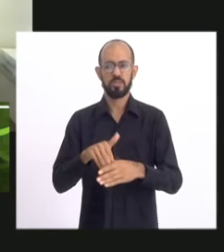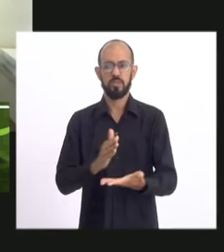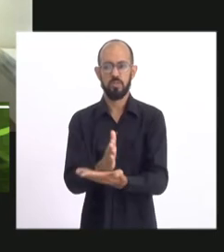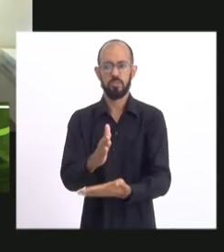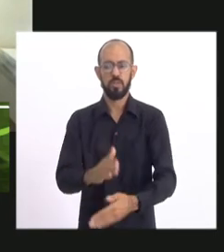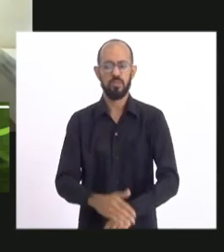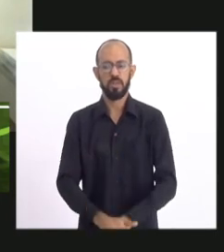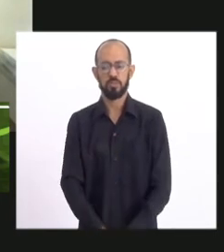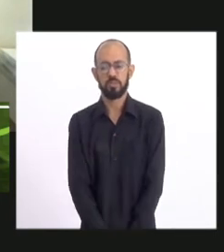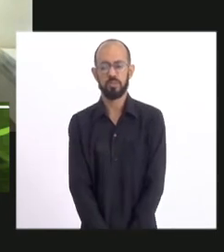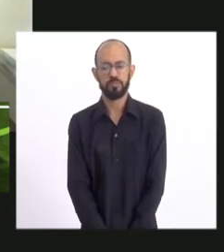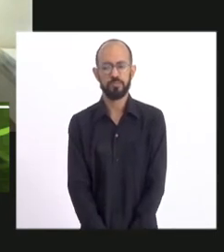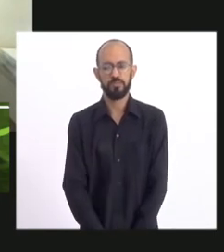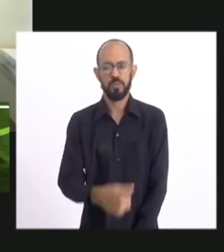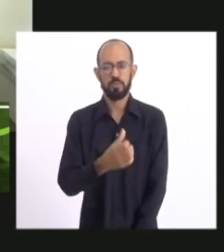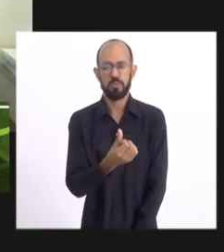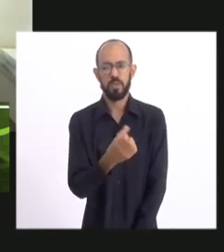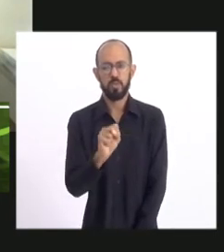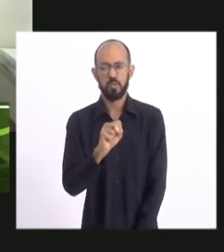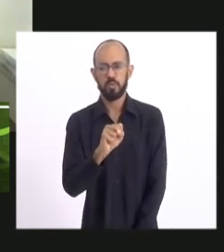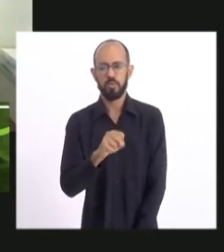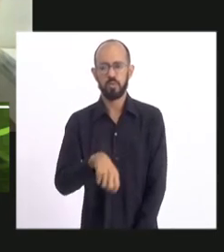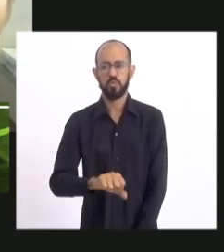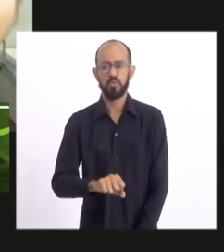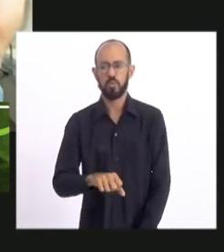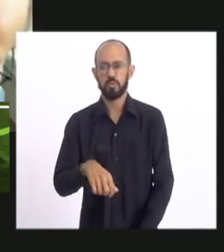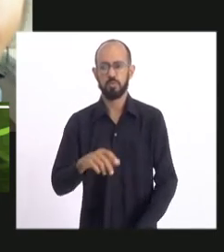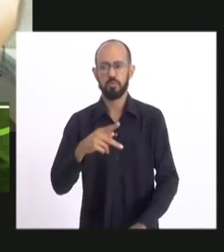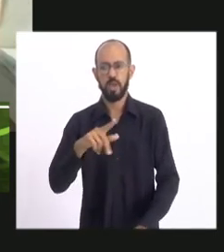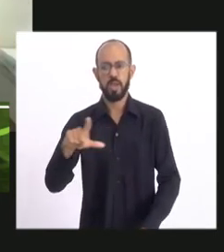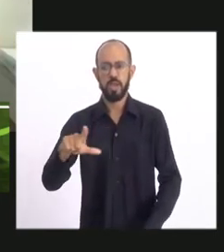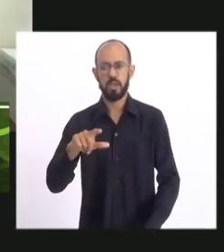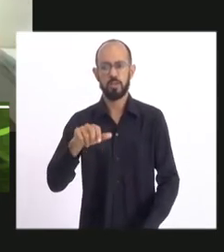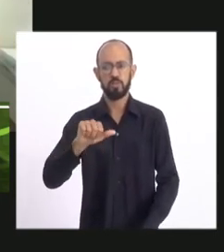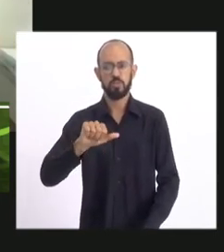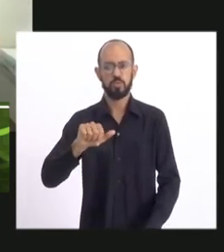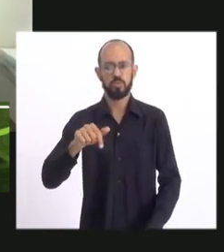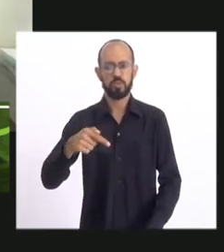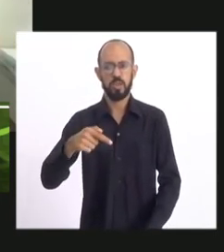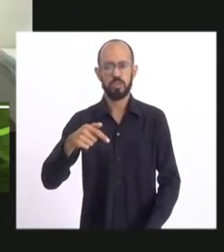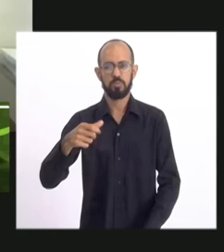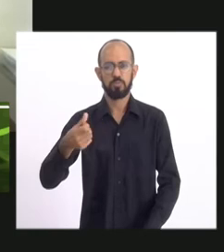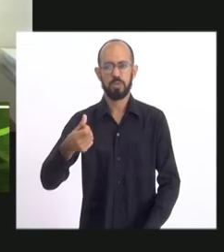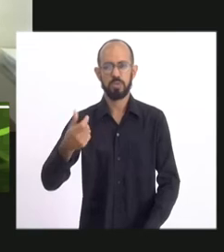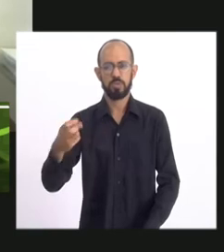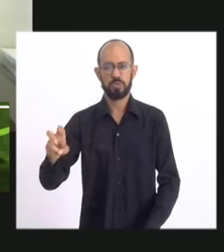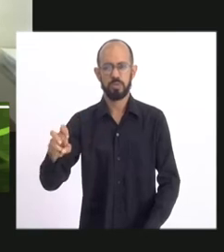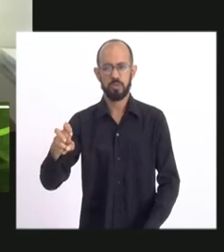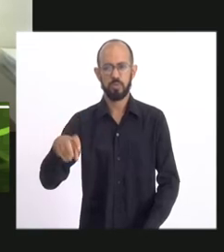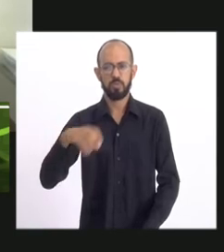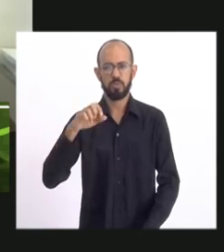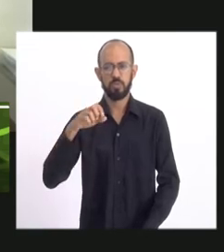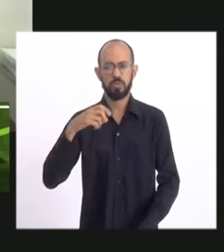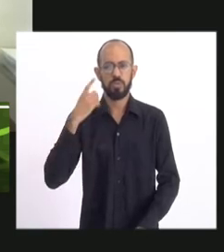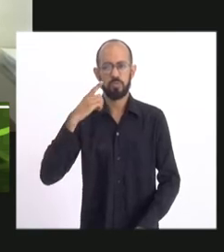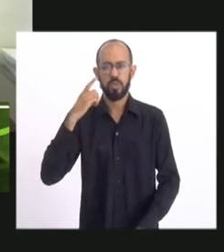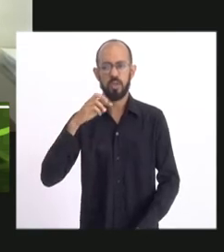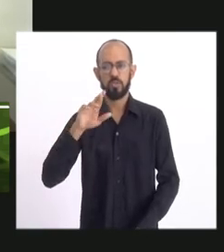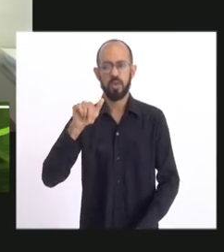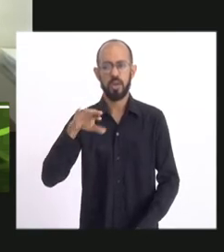aprovado. 68. Projeto de lei 1785/2019, autoria do deputado Renato Cozzolino, o parecer